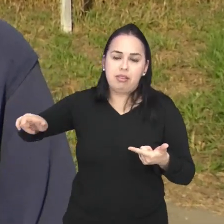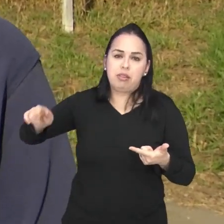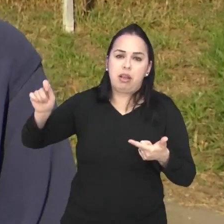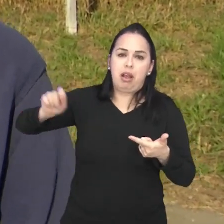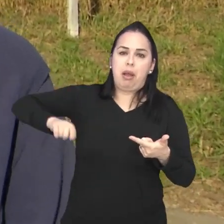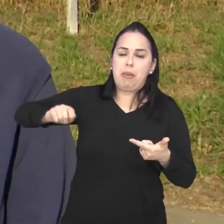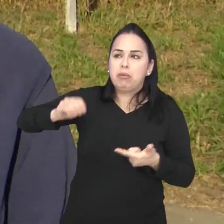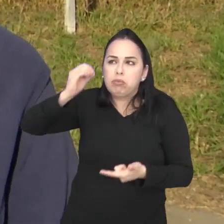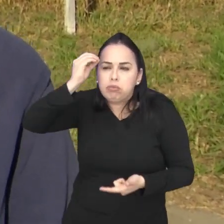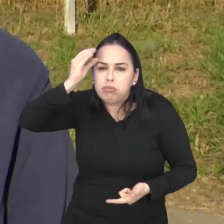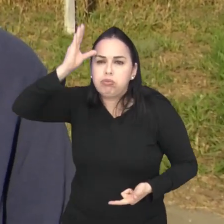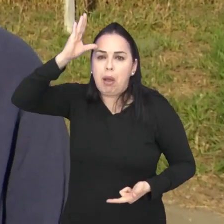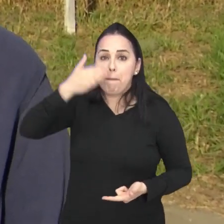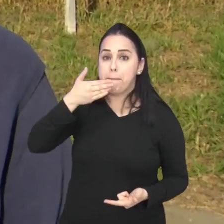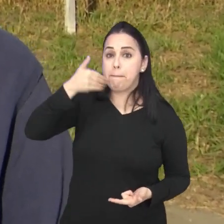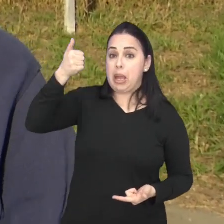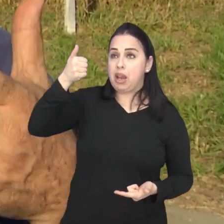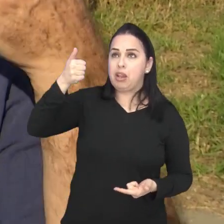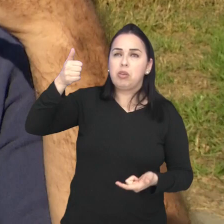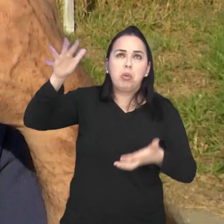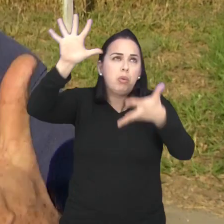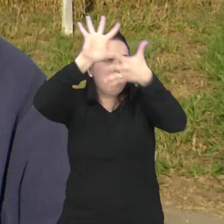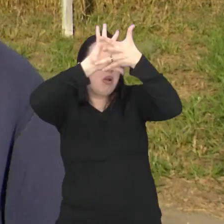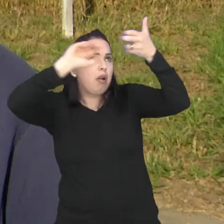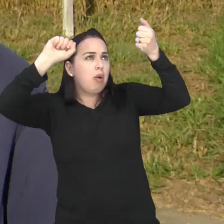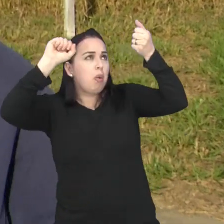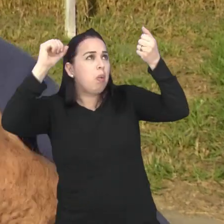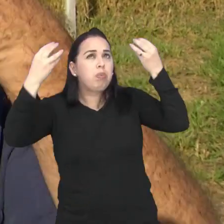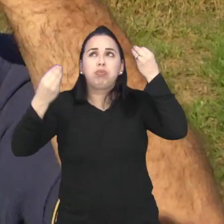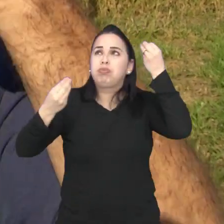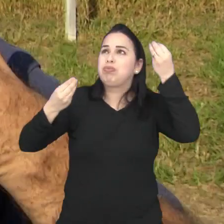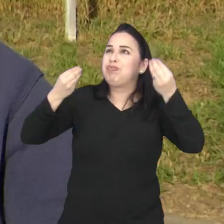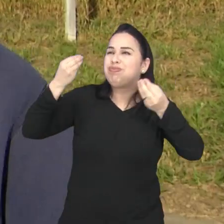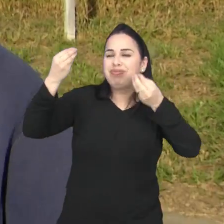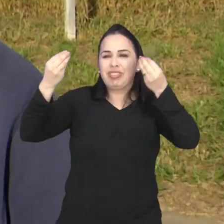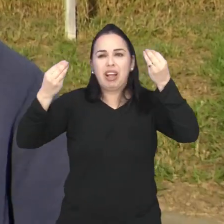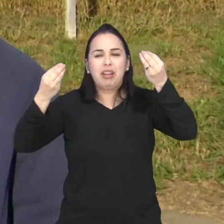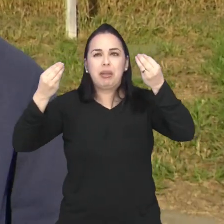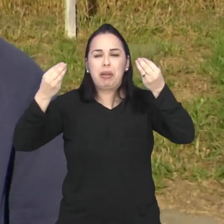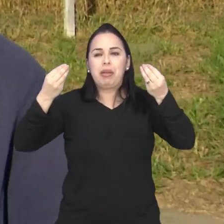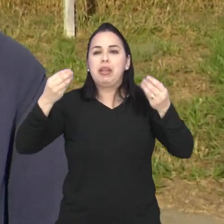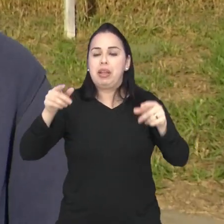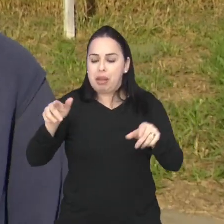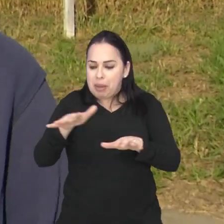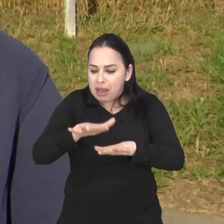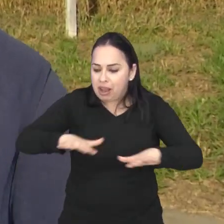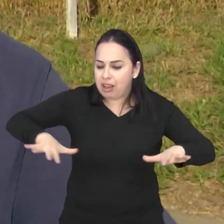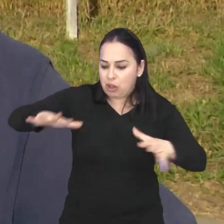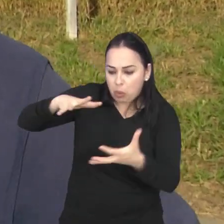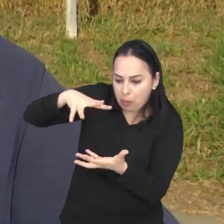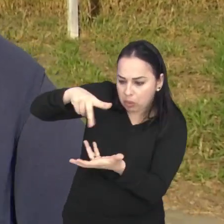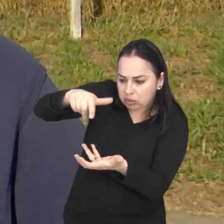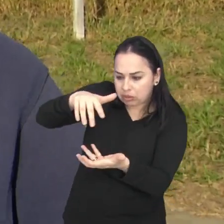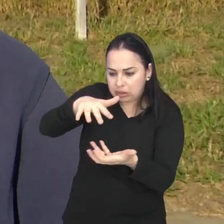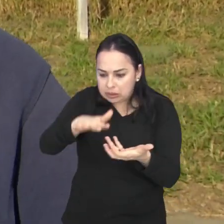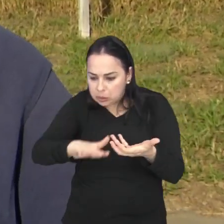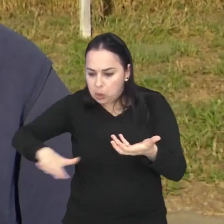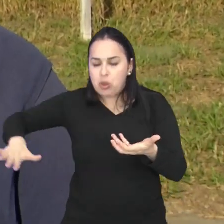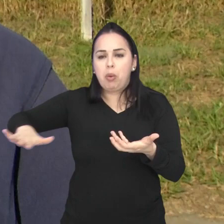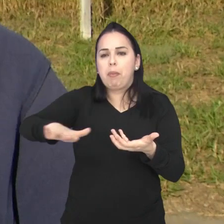terem um conhecimento melhor da atmosfera, como é que funciona aqui próximo ao solo. Então,